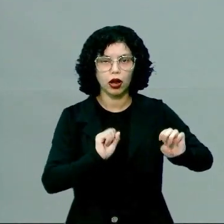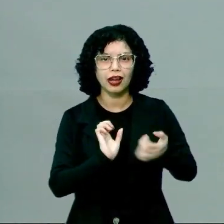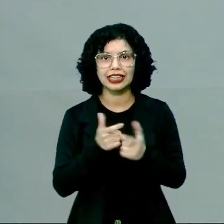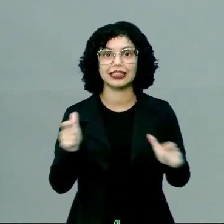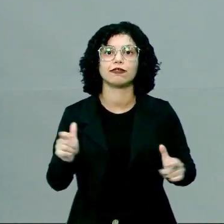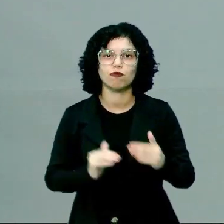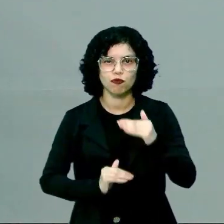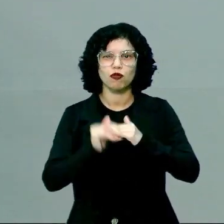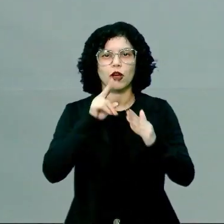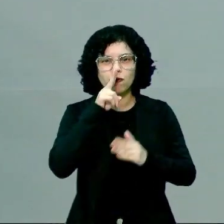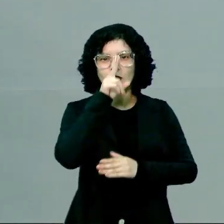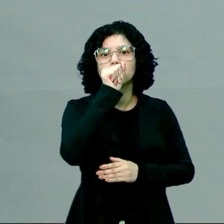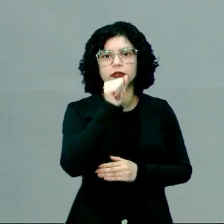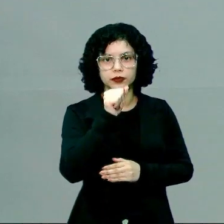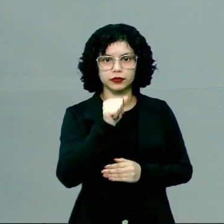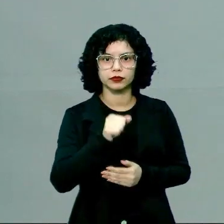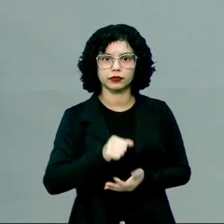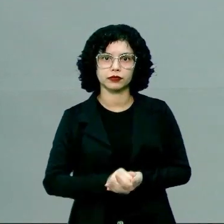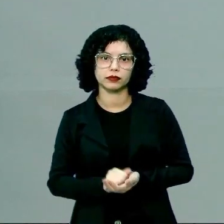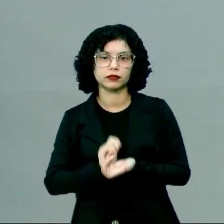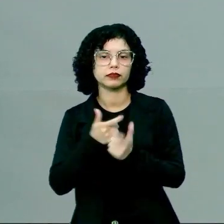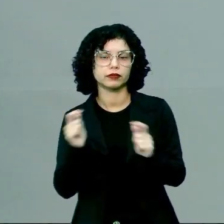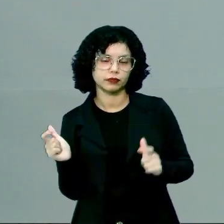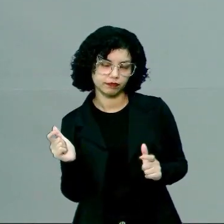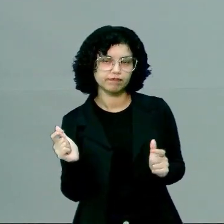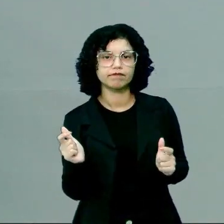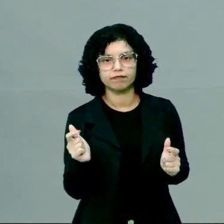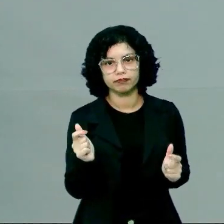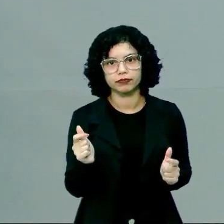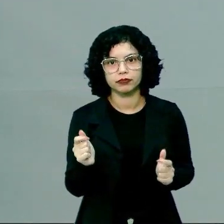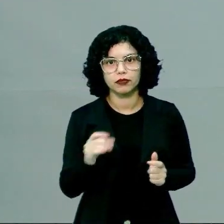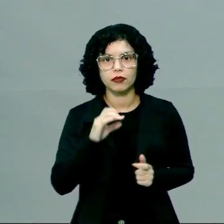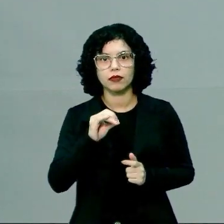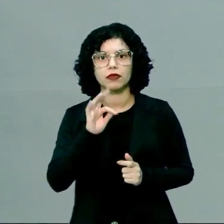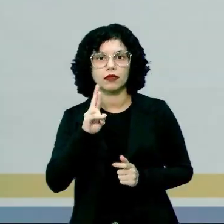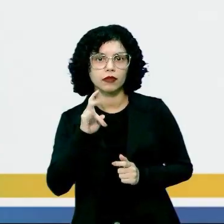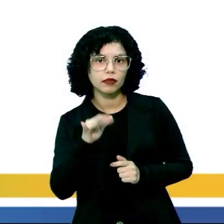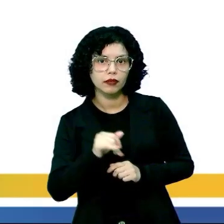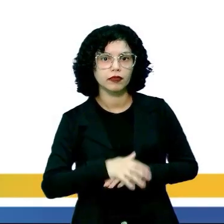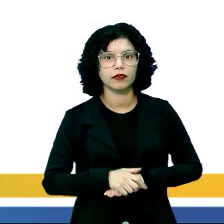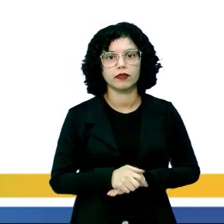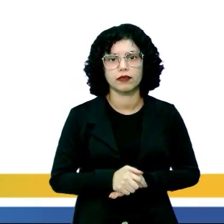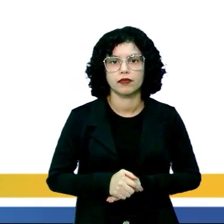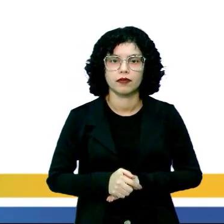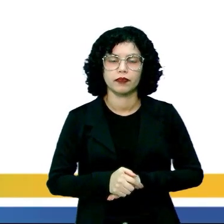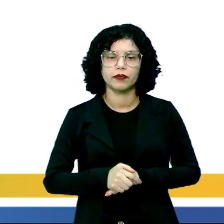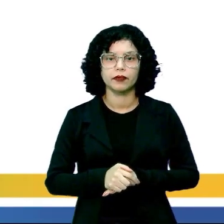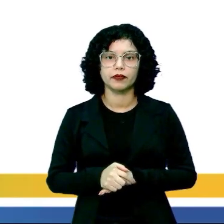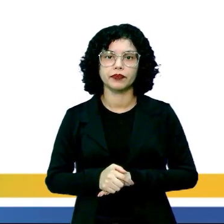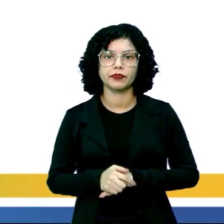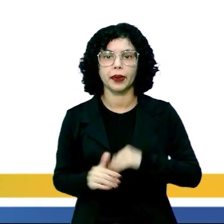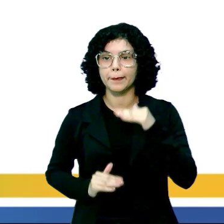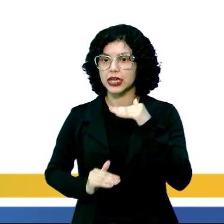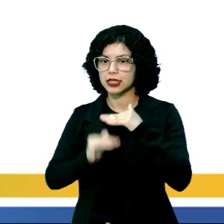faz essa pulsação que joga para a nossa maior, né, aorta, nossa artéria, que tem maior pressão. E